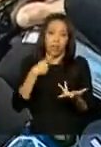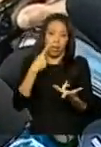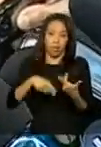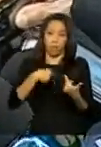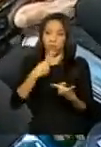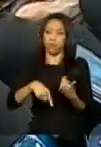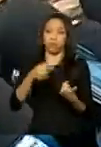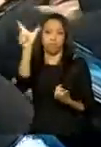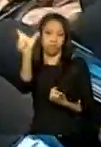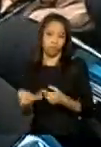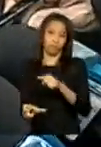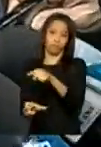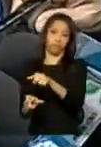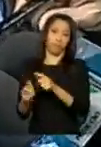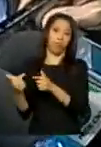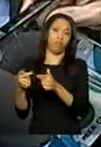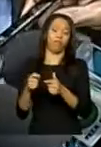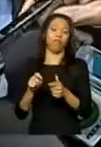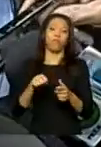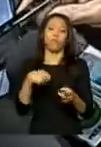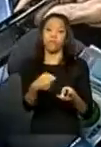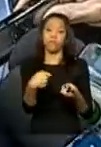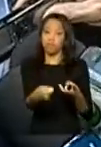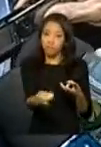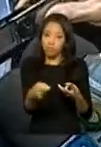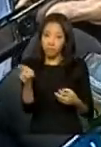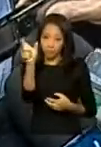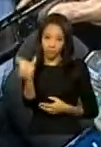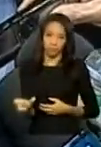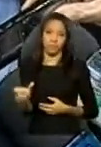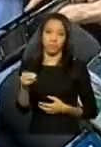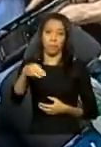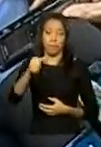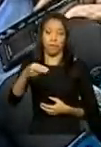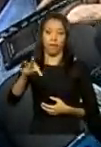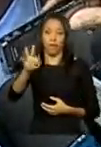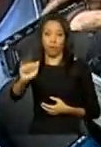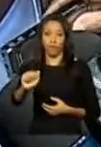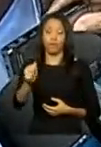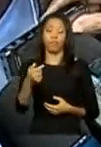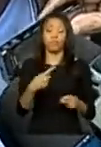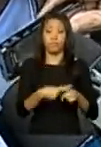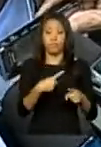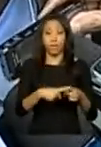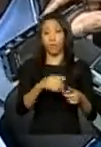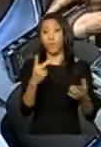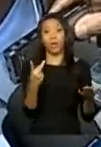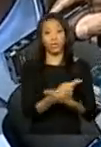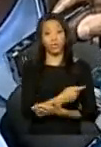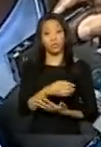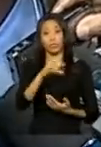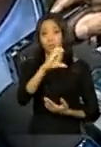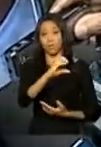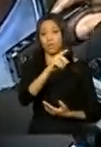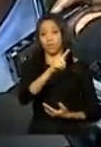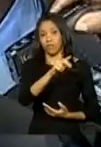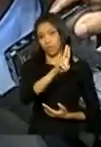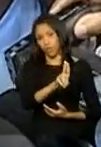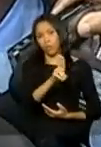verdade é o seguinte, só complementando, esse processo que rola na CGU, além de ser rotineiro, não foi ela que